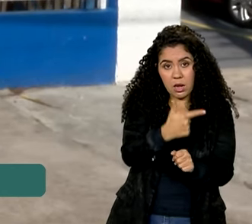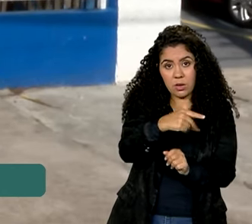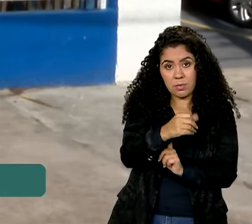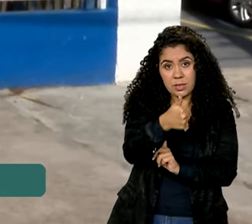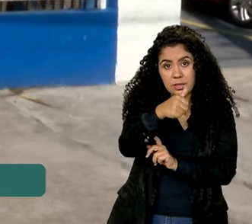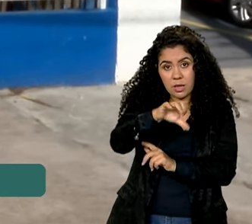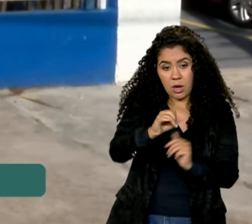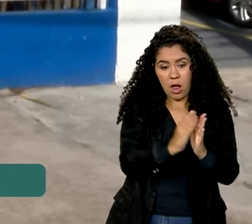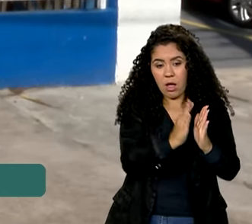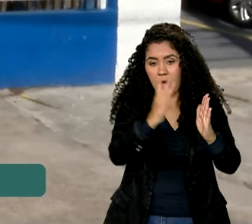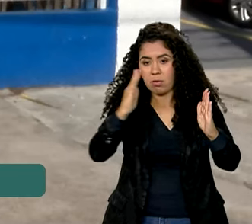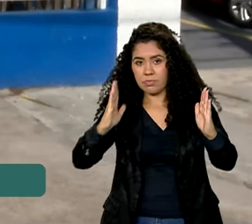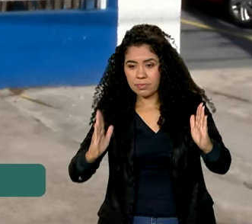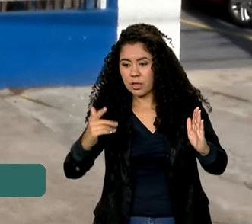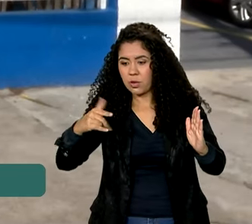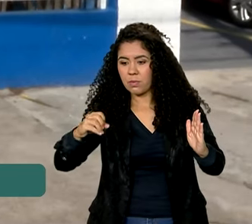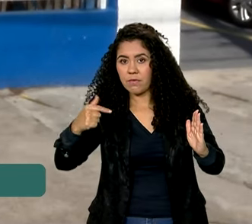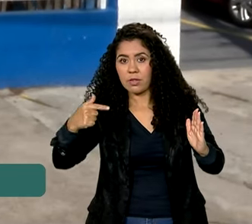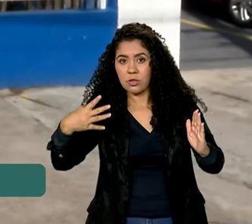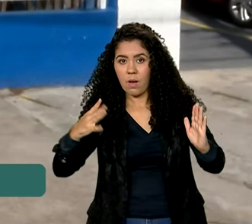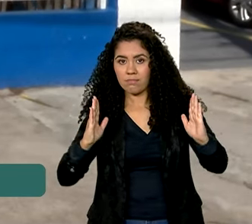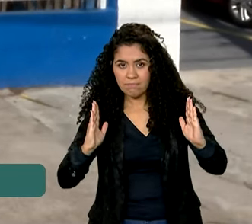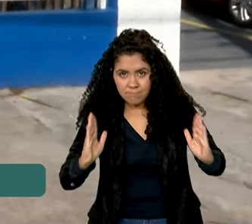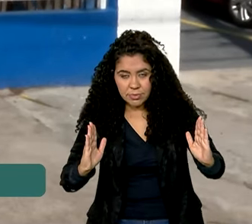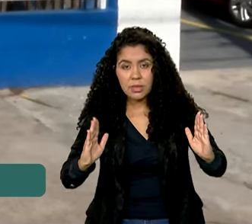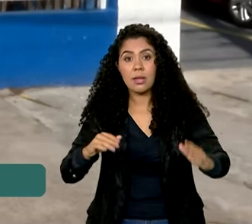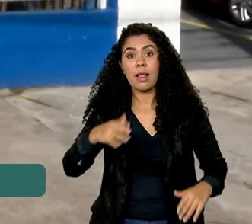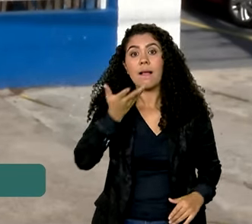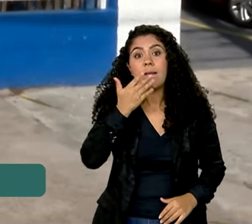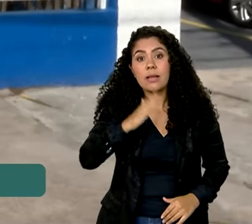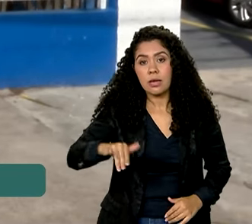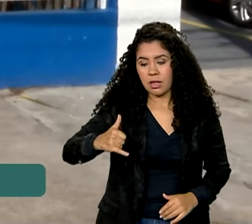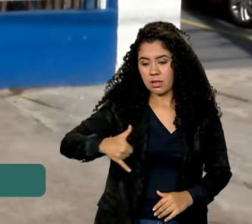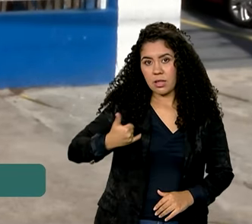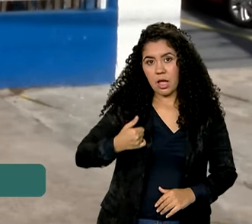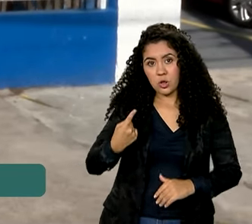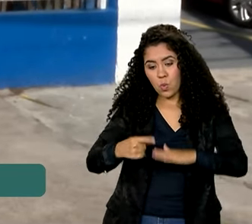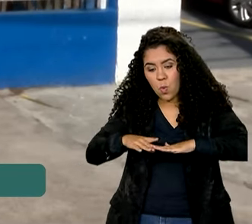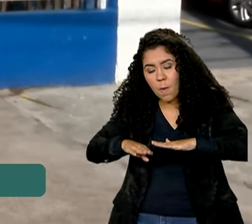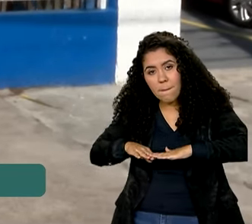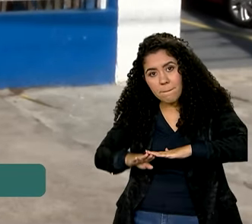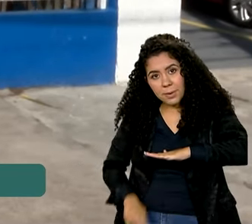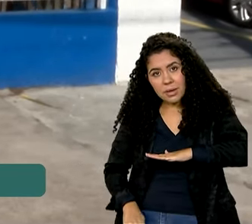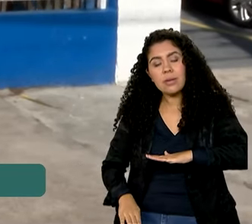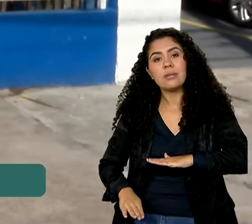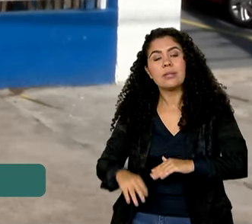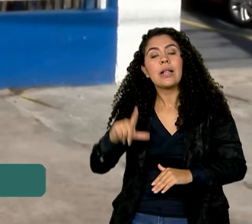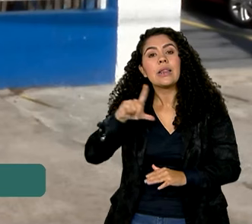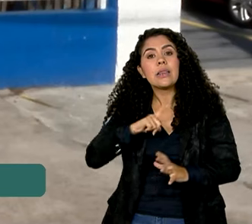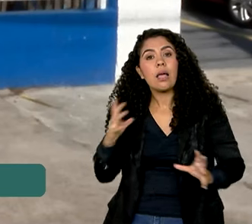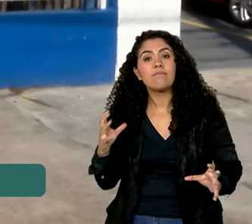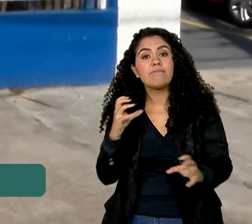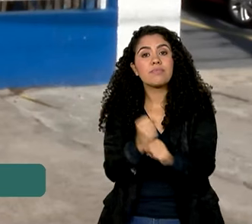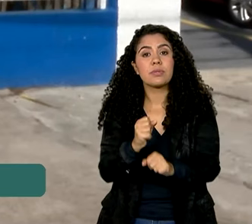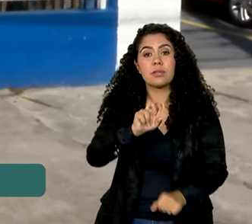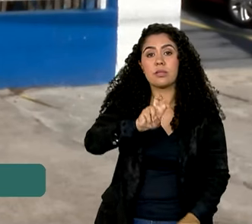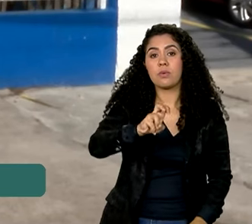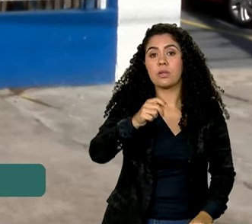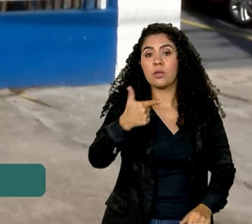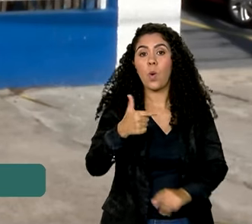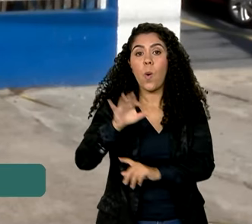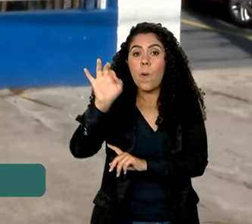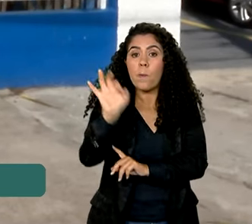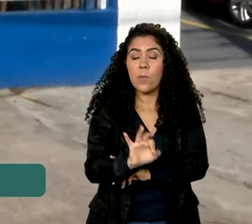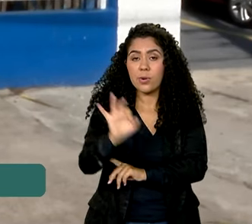a 2024, as crianças menores de um ano de idade representaram